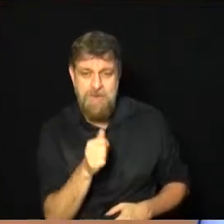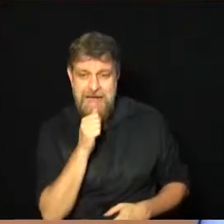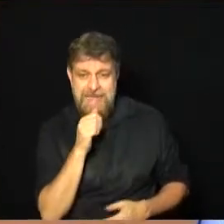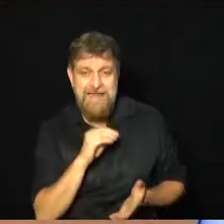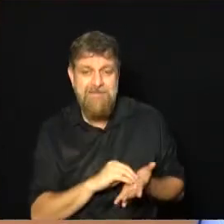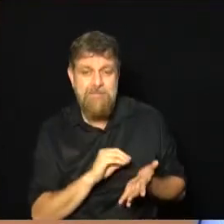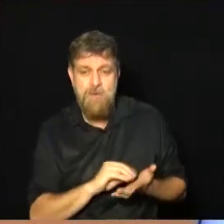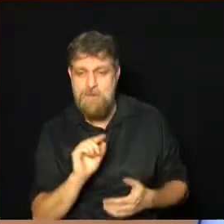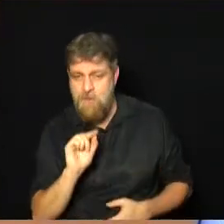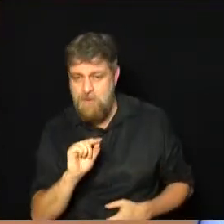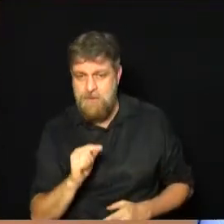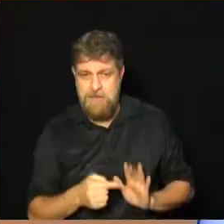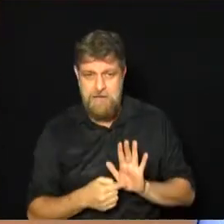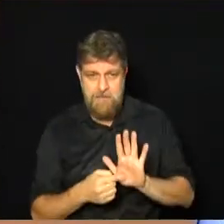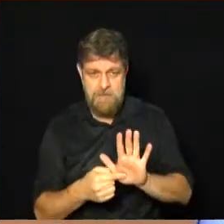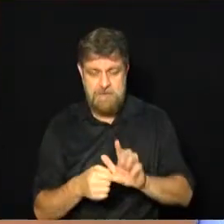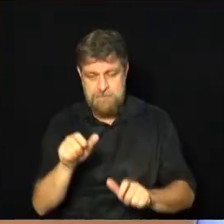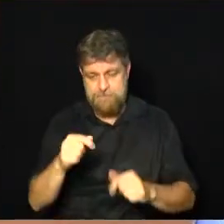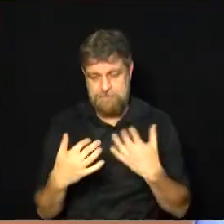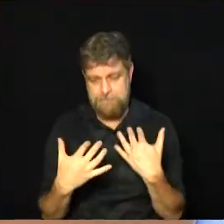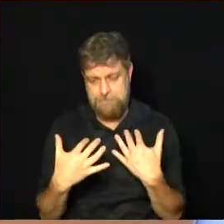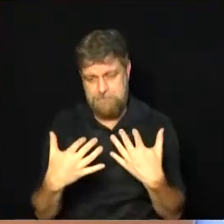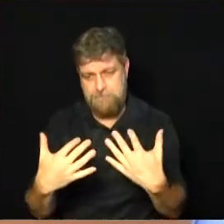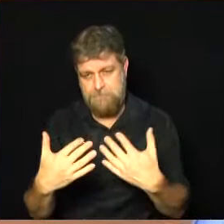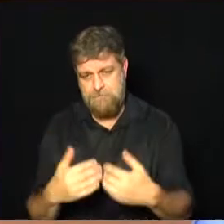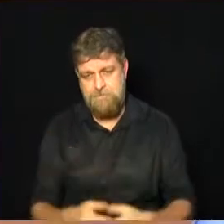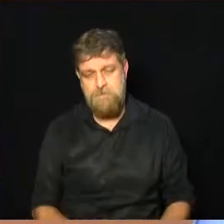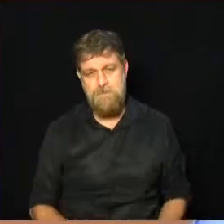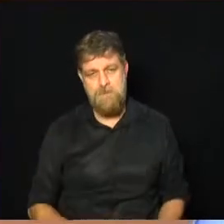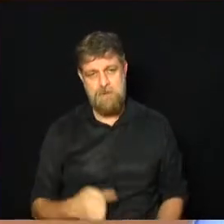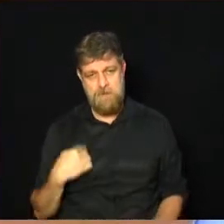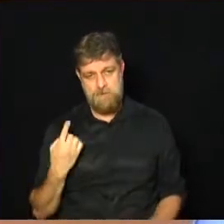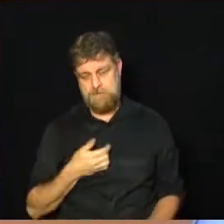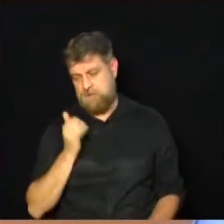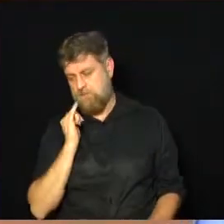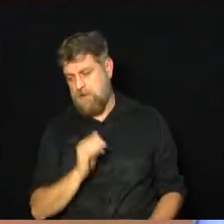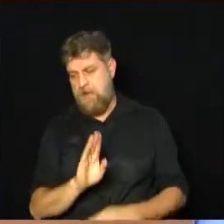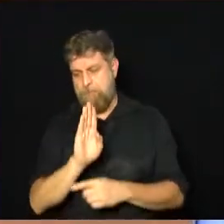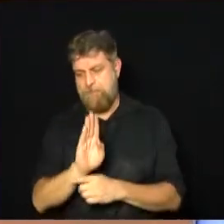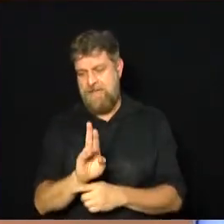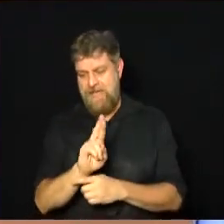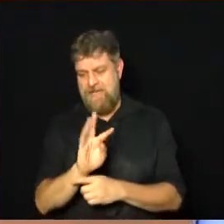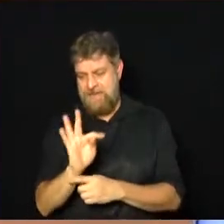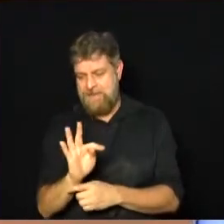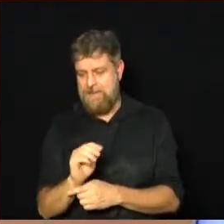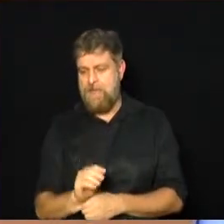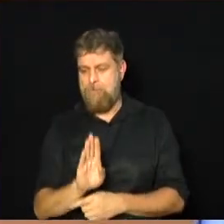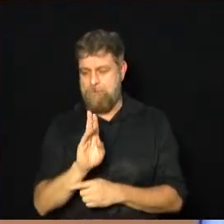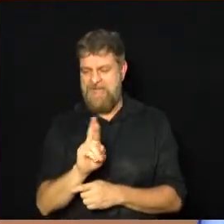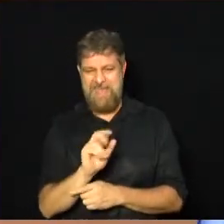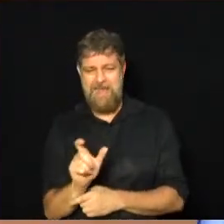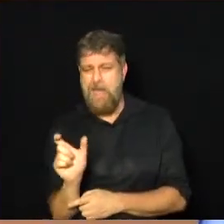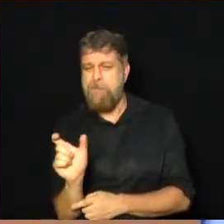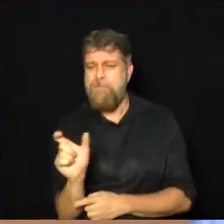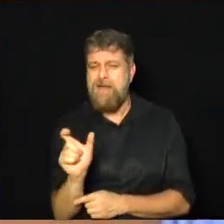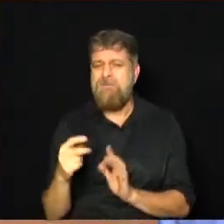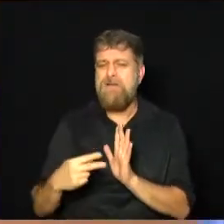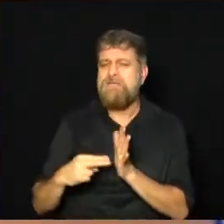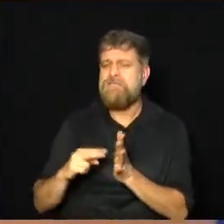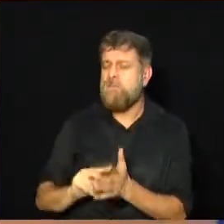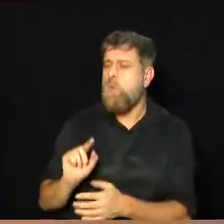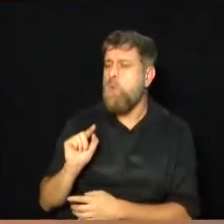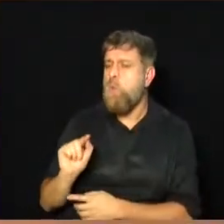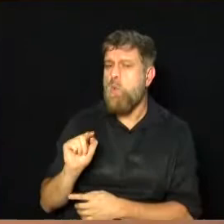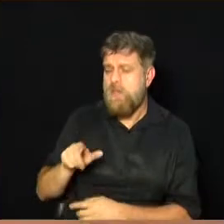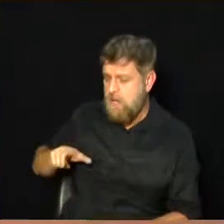gostaria de dar uma visão também para quem nos assiste, principalmente. A gente fala BRT, BRT, BRT, né? O que é exatamente